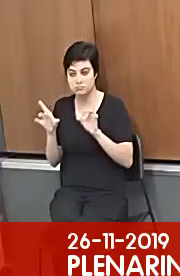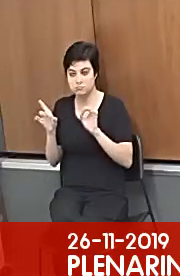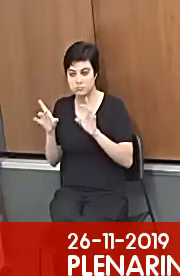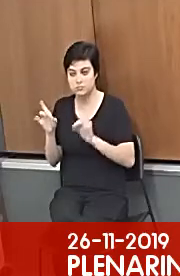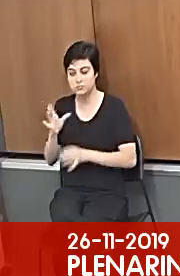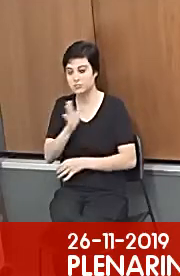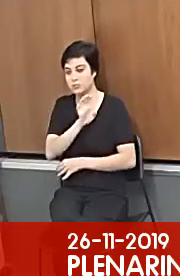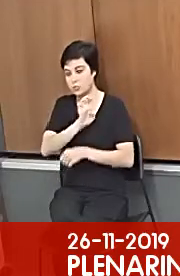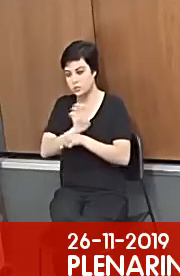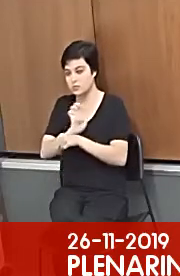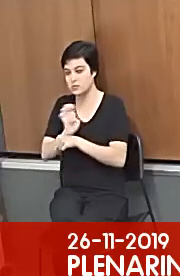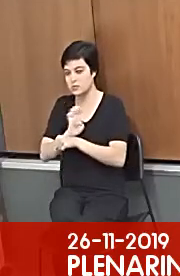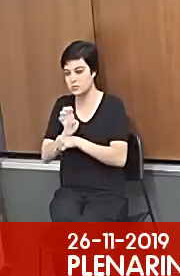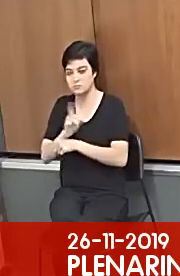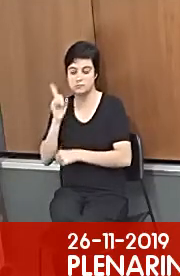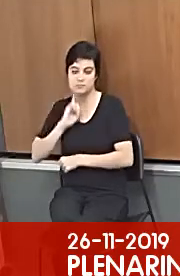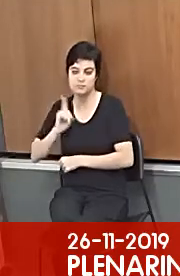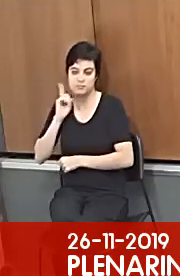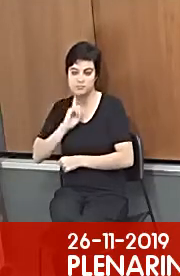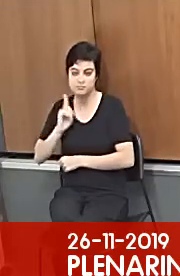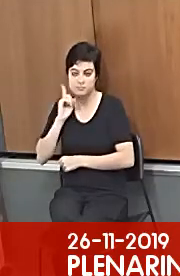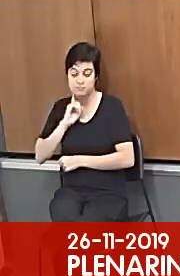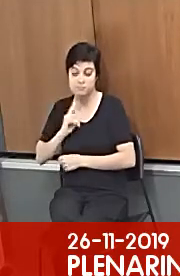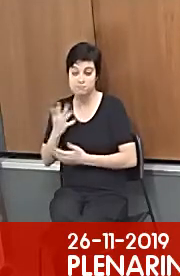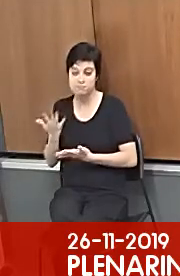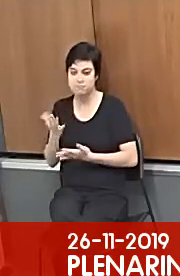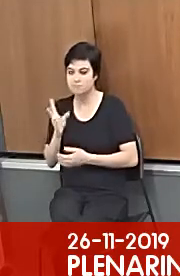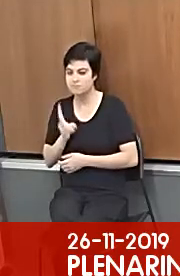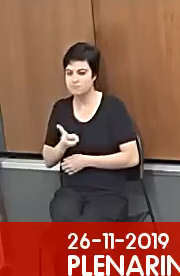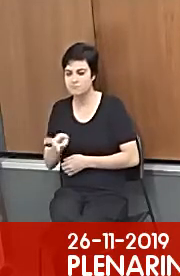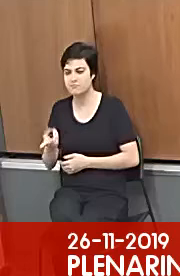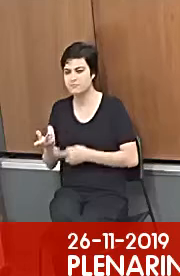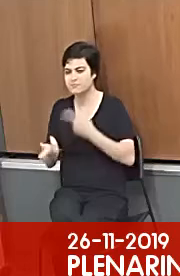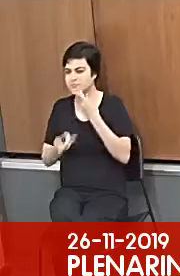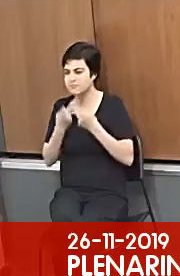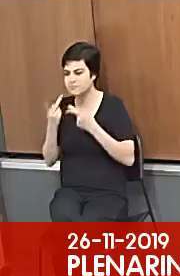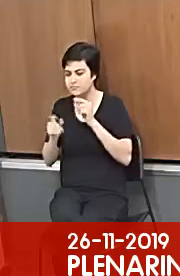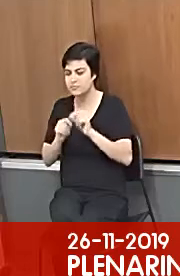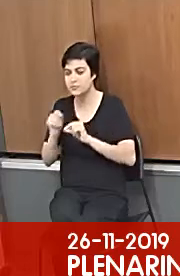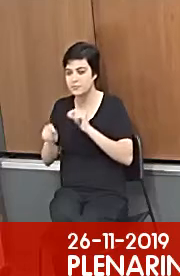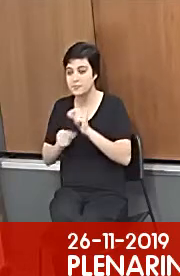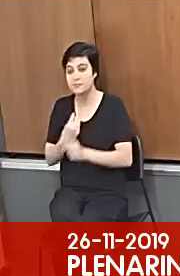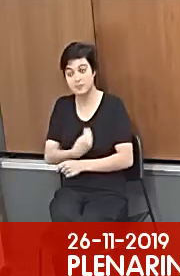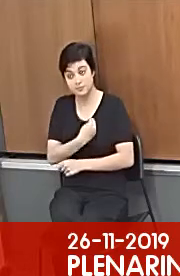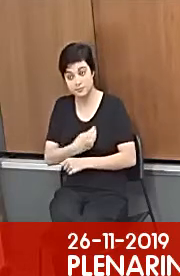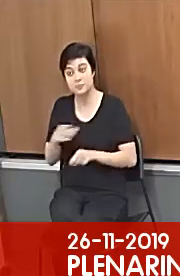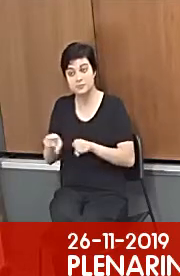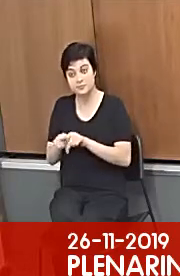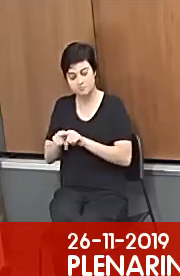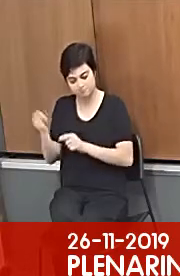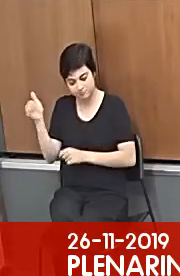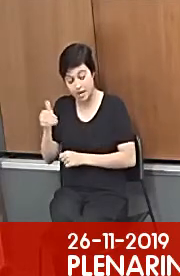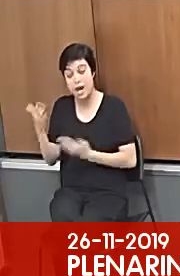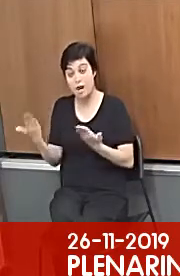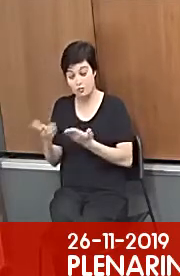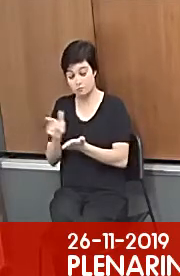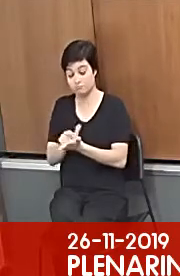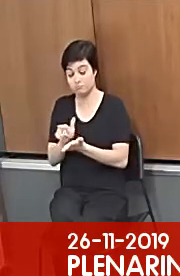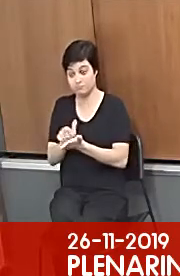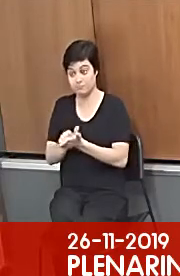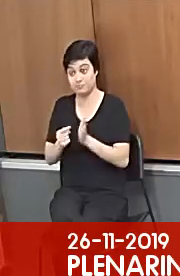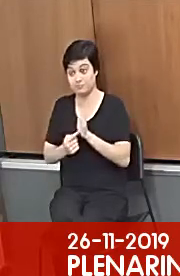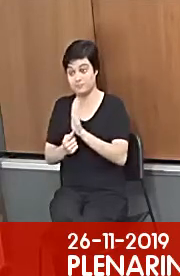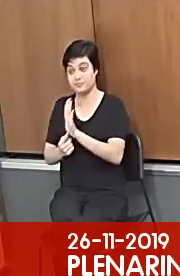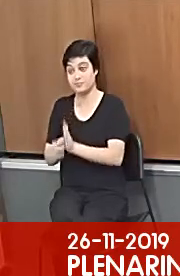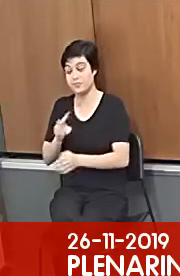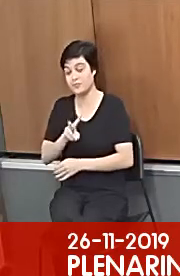de Minas Gerais, e que eu brinco que é o sexto componente. Está aqui, apareceu de novo, dona Vilma.